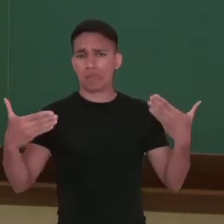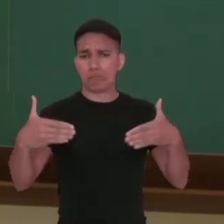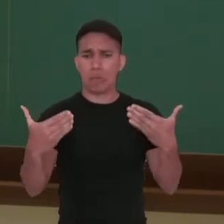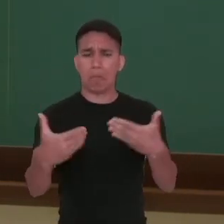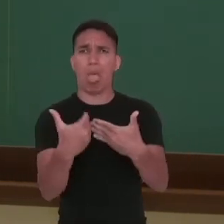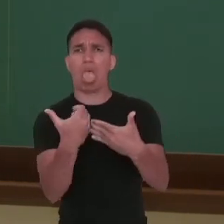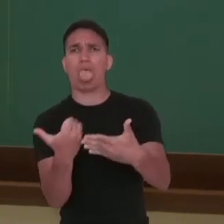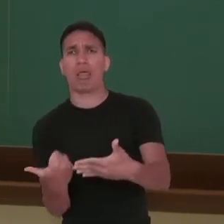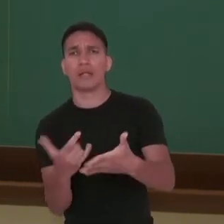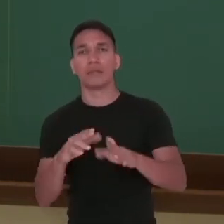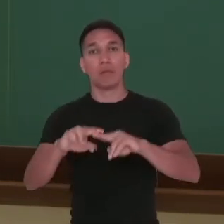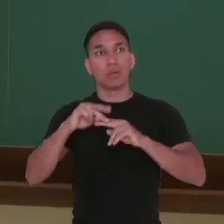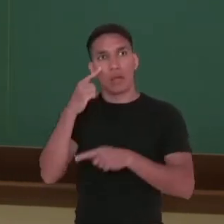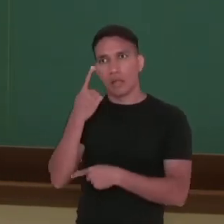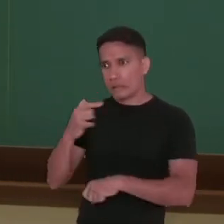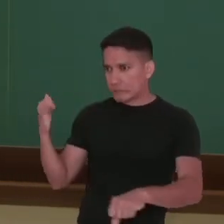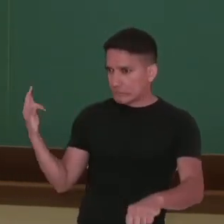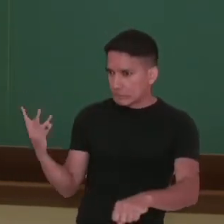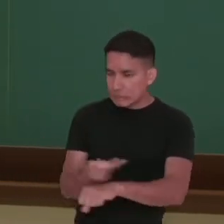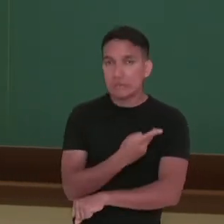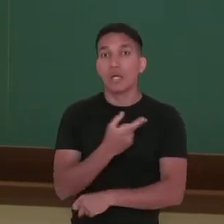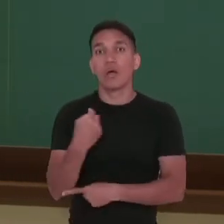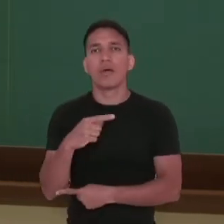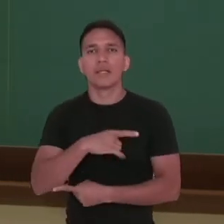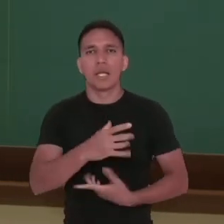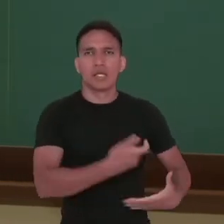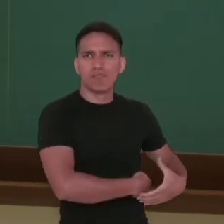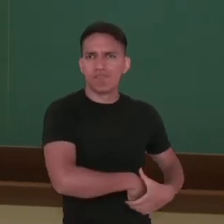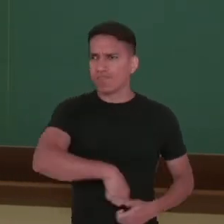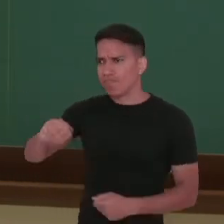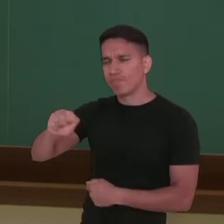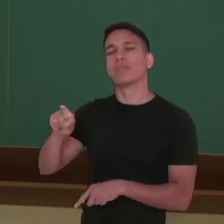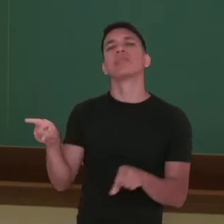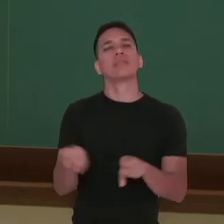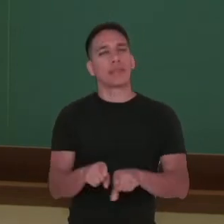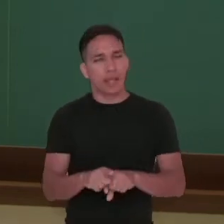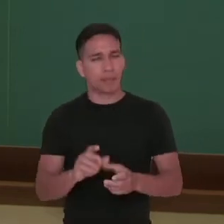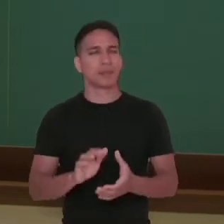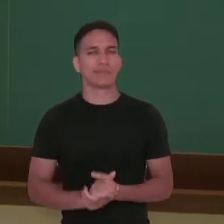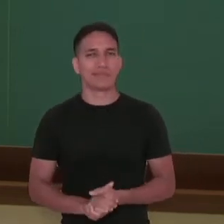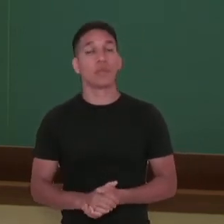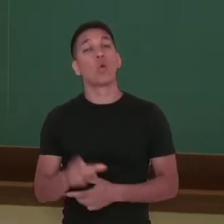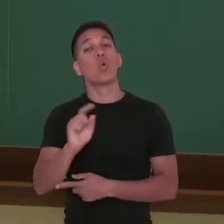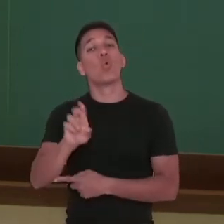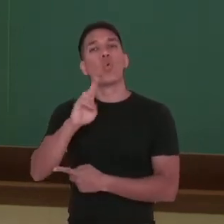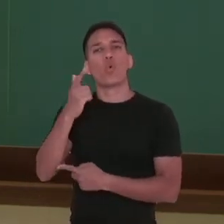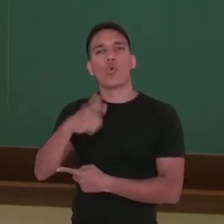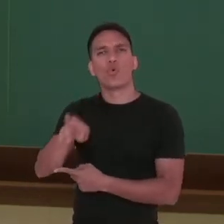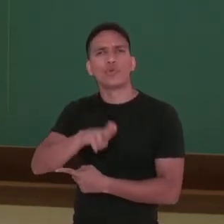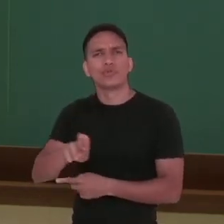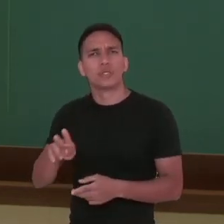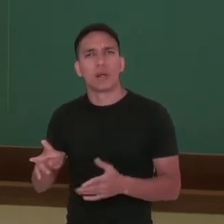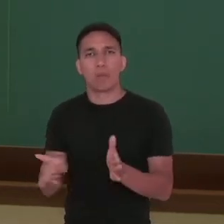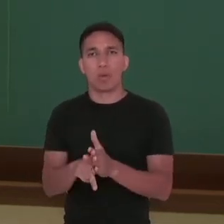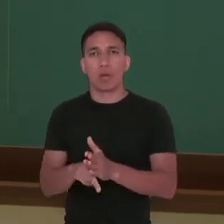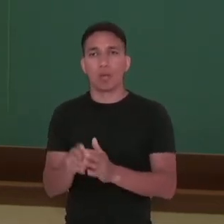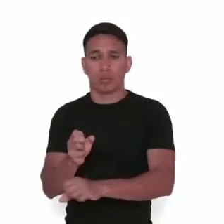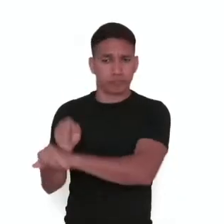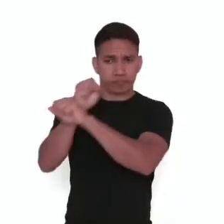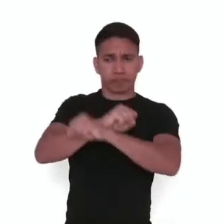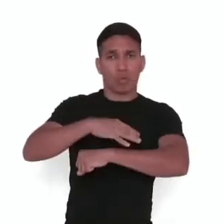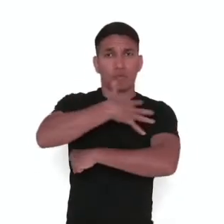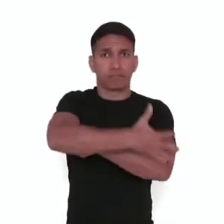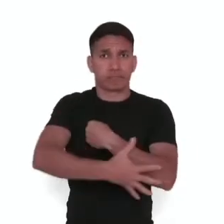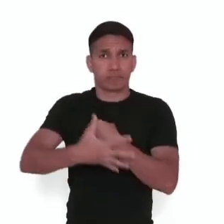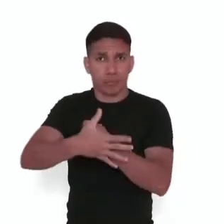nas armadas. Pessoal, a espada. O que mais? Aplicação, o escudo. Galera, então